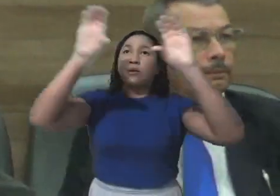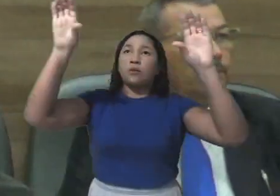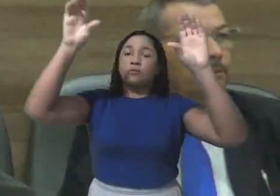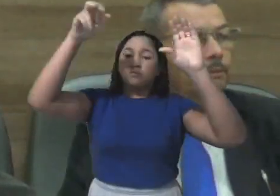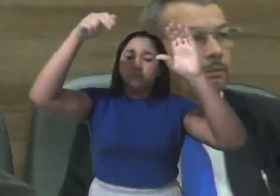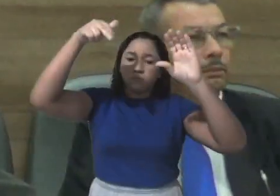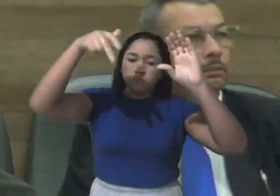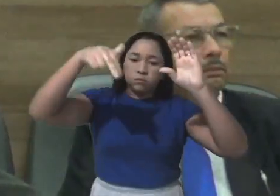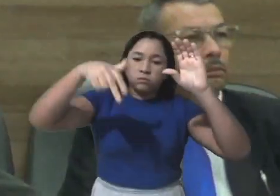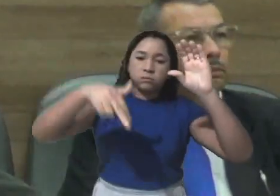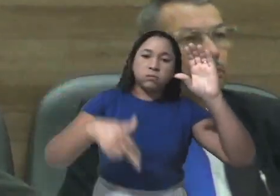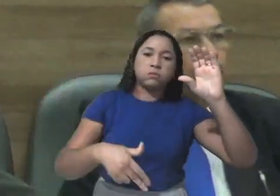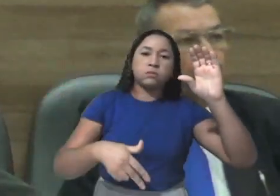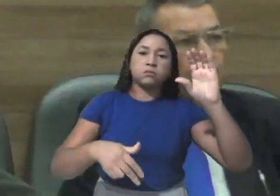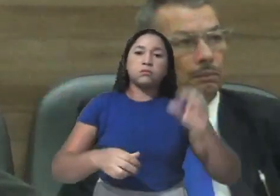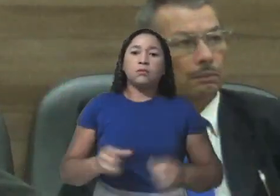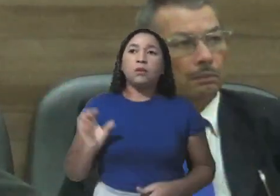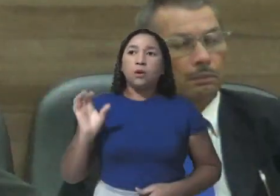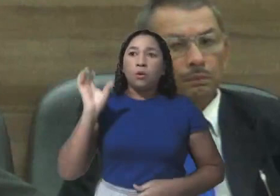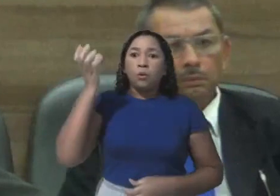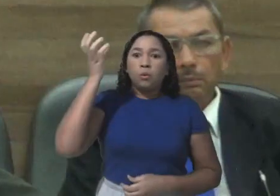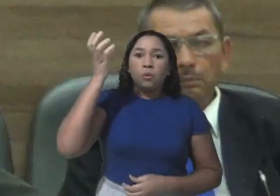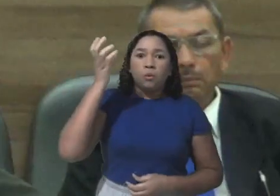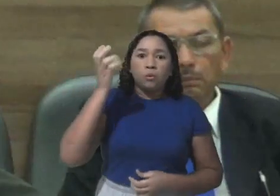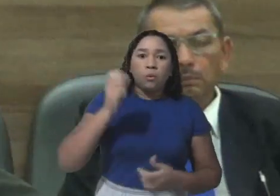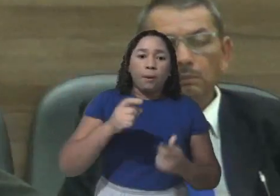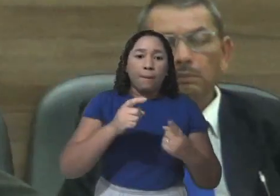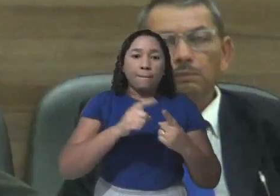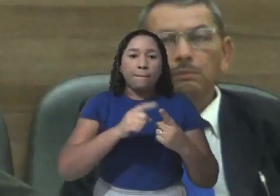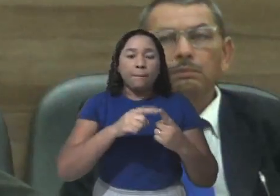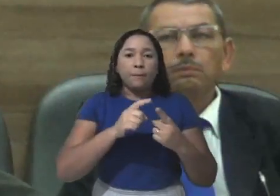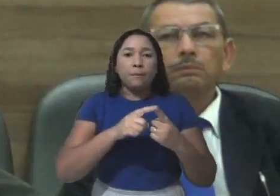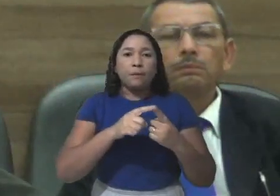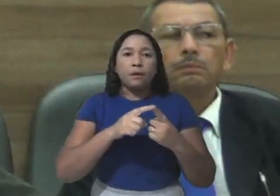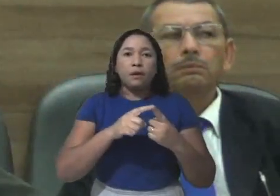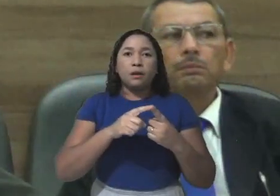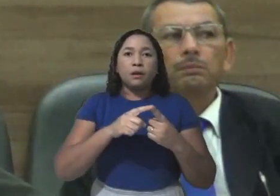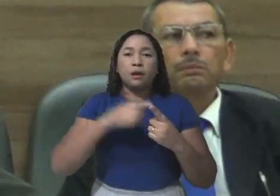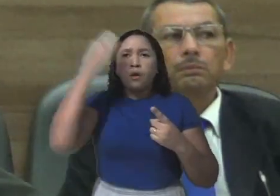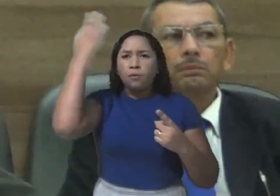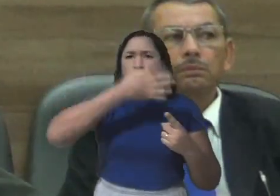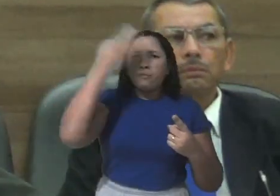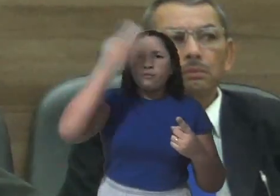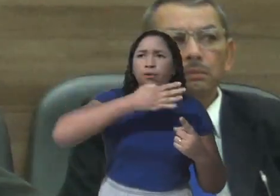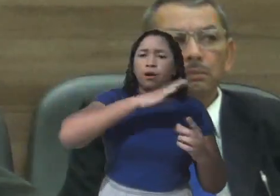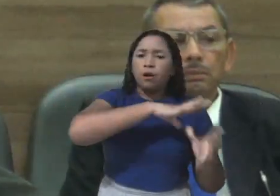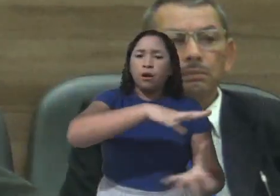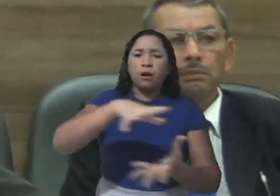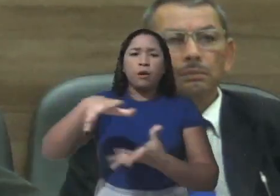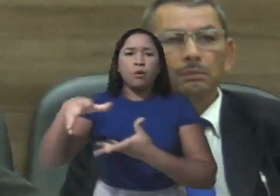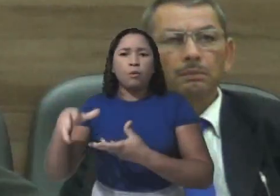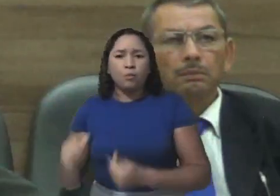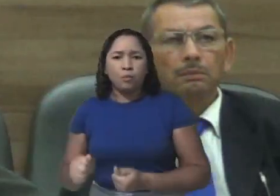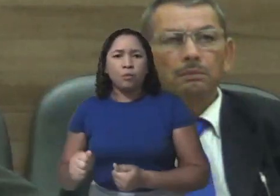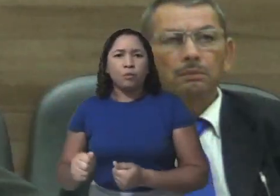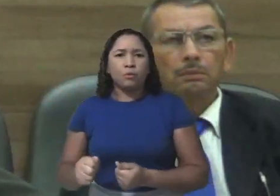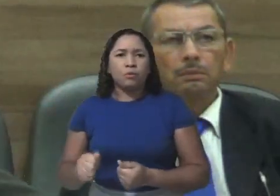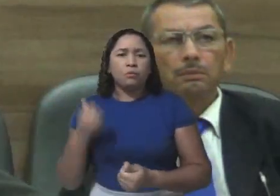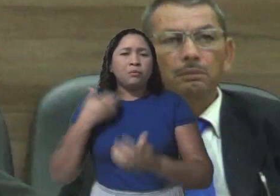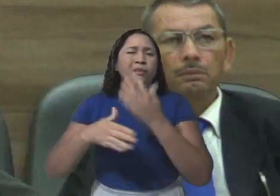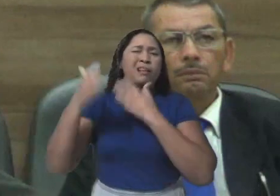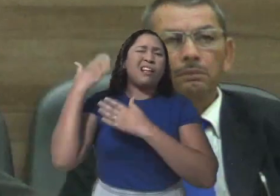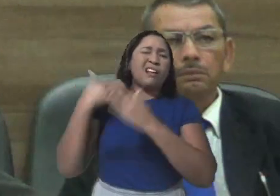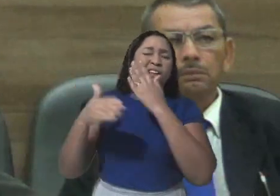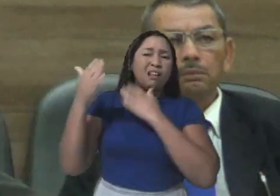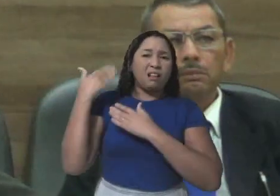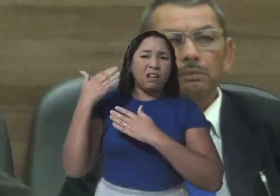distintas. A primeira, invisível ao mundo, para arrebatar a sua igreja antes da